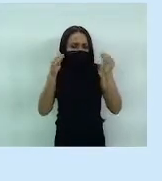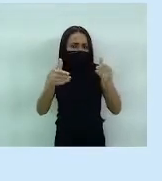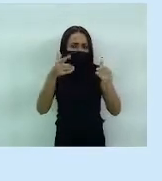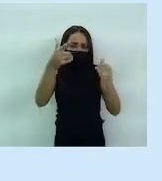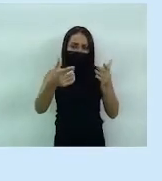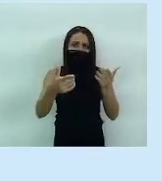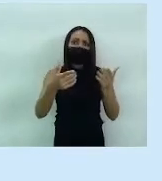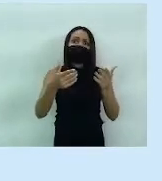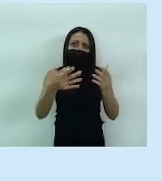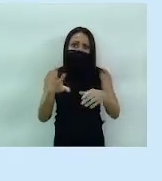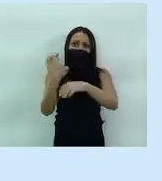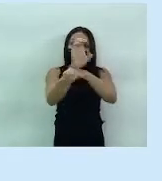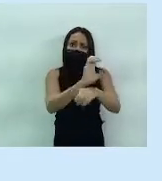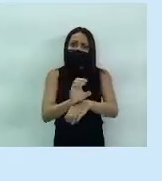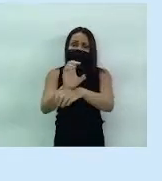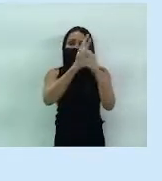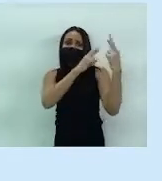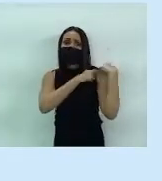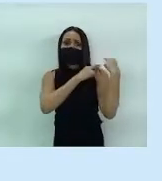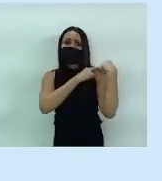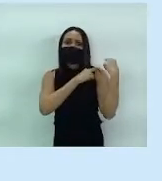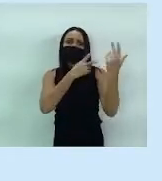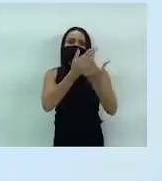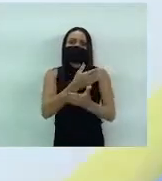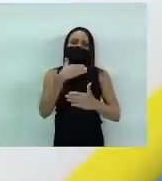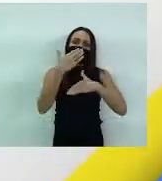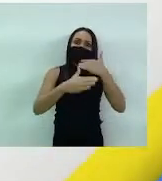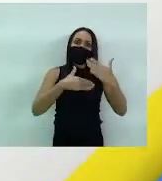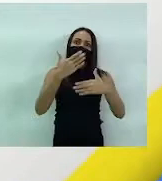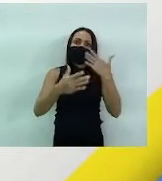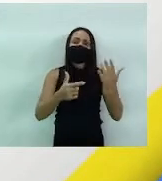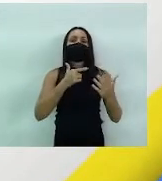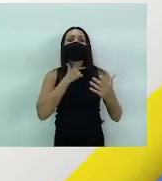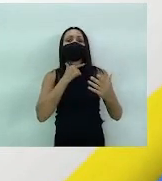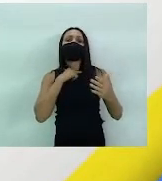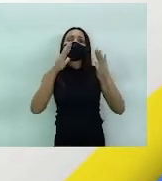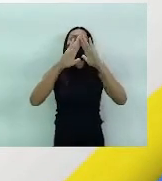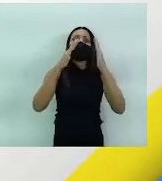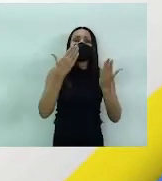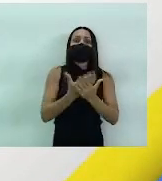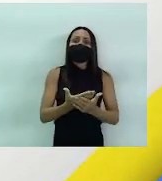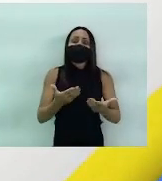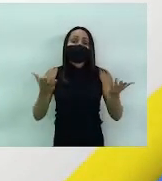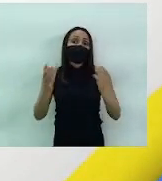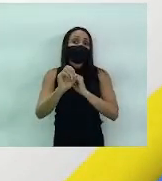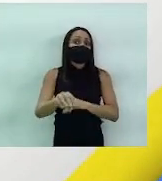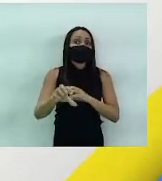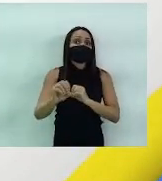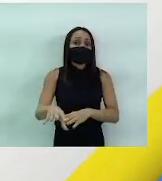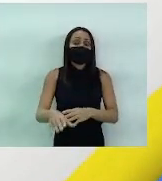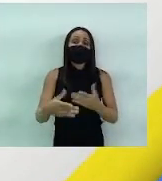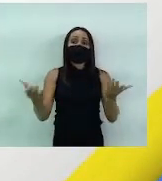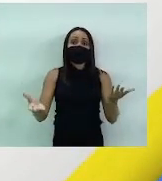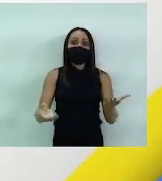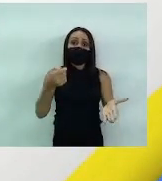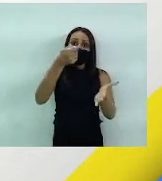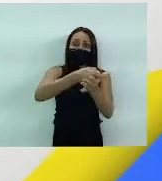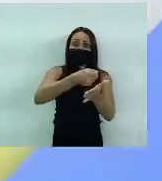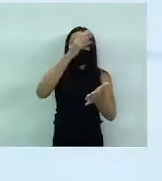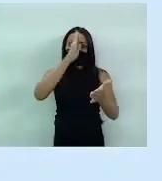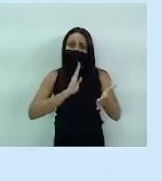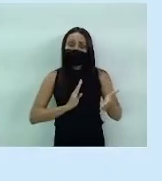dever do Estado. Construir e prover vagas nas escolas, já que o ensino ele é obrigatório e gratuito.